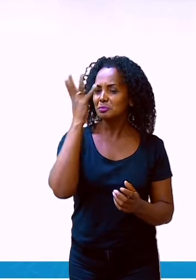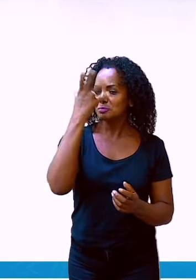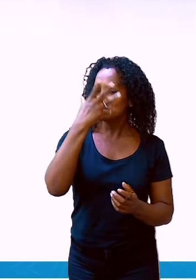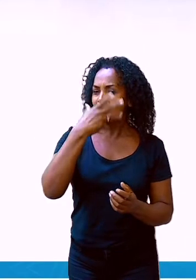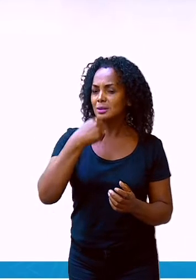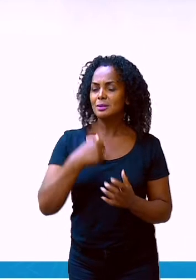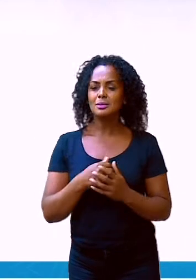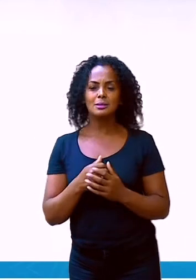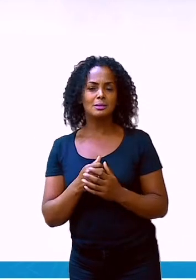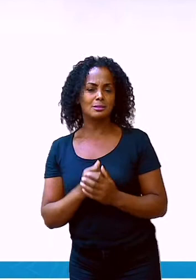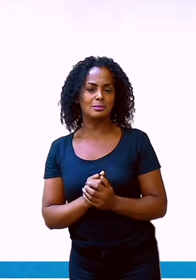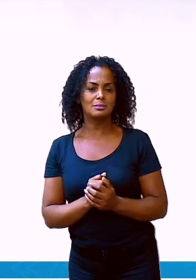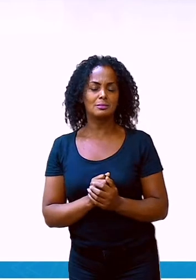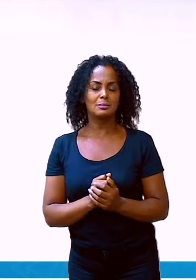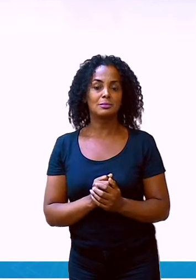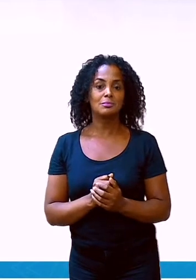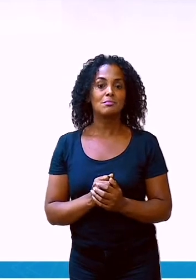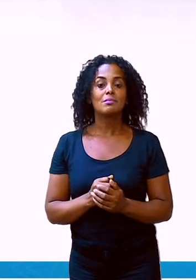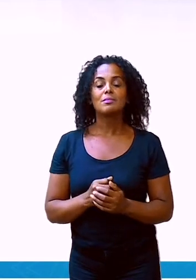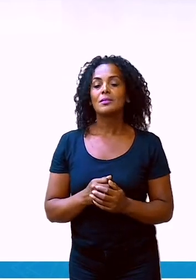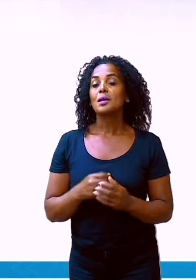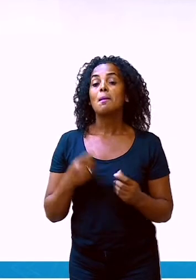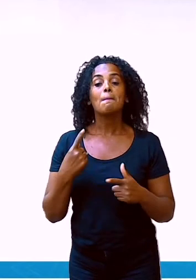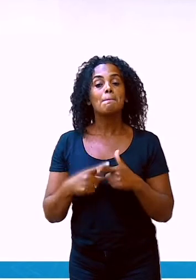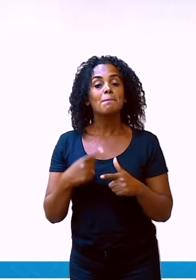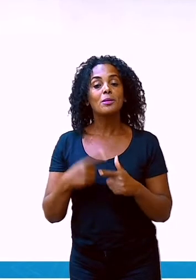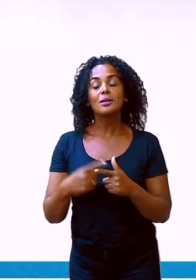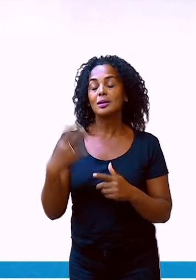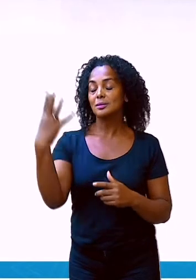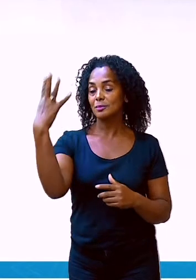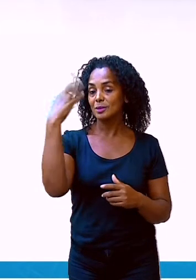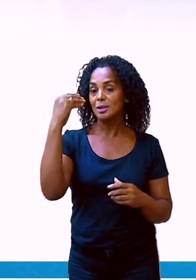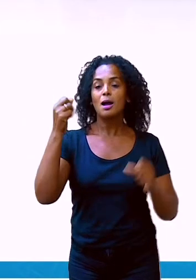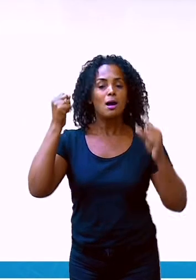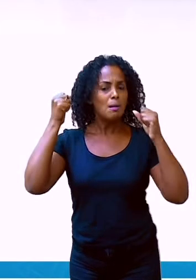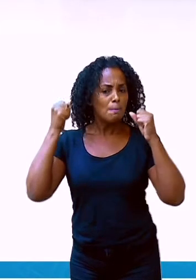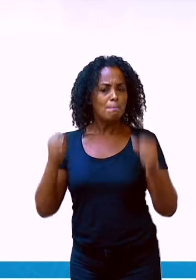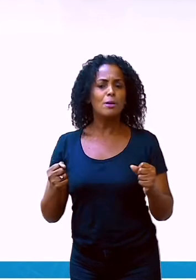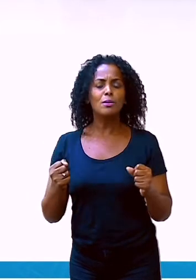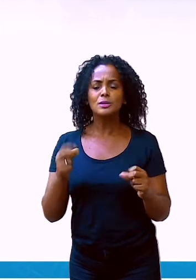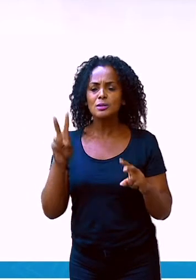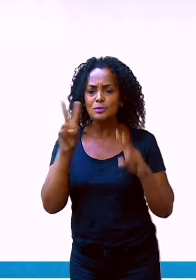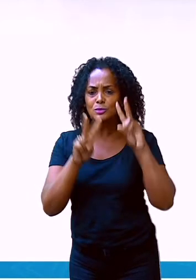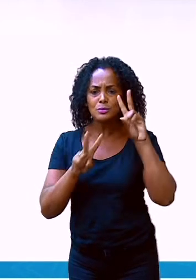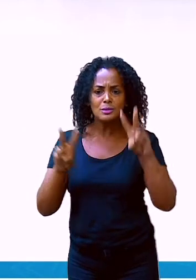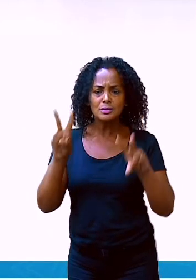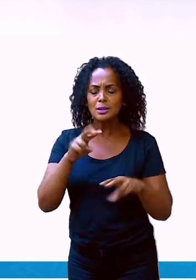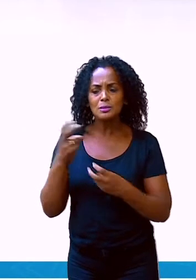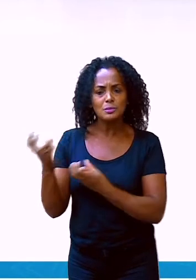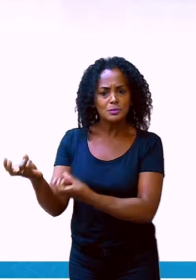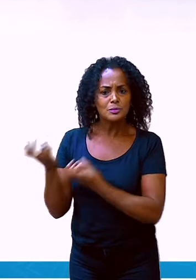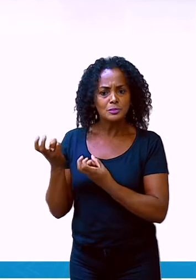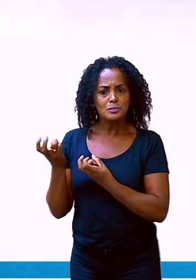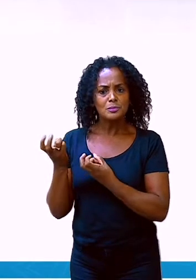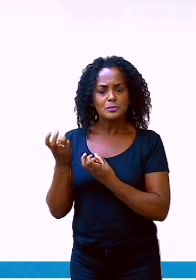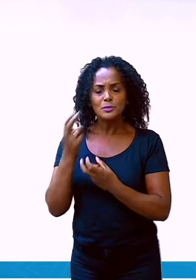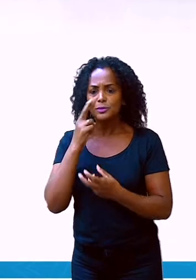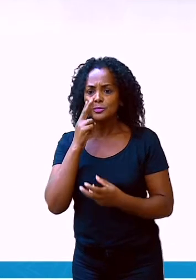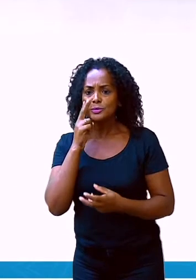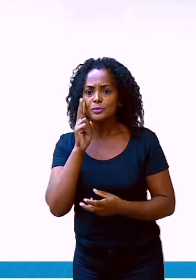Porque as fotografias, elas também podem ser visualizadas por meio de observações